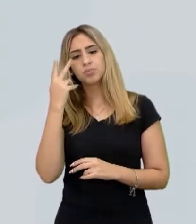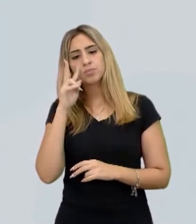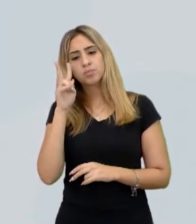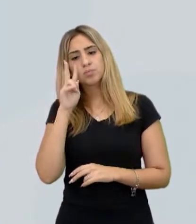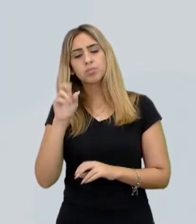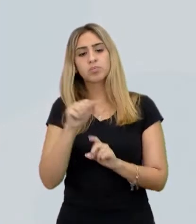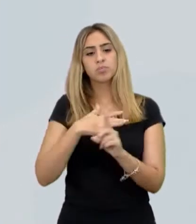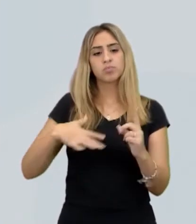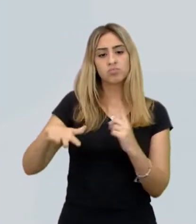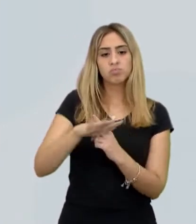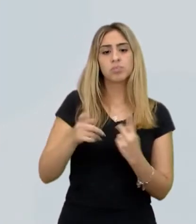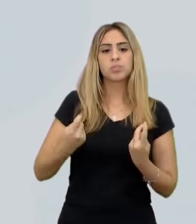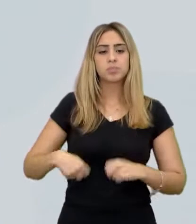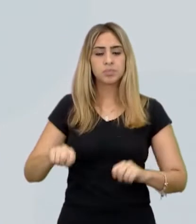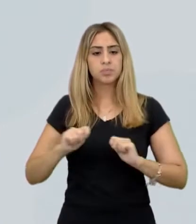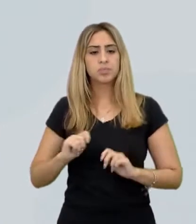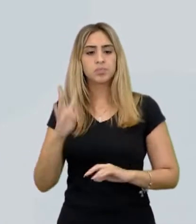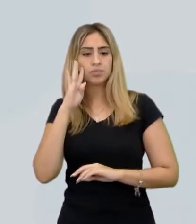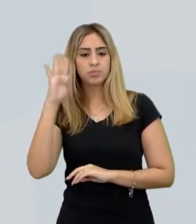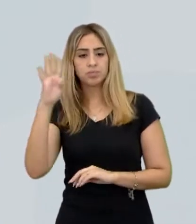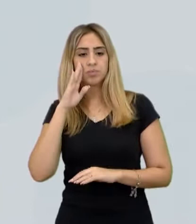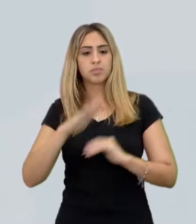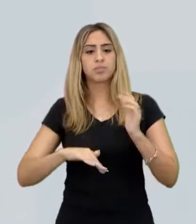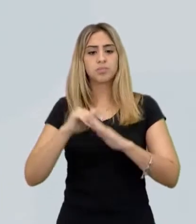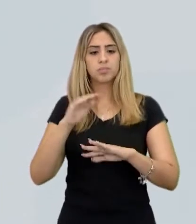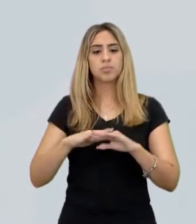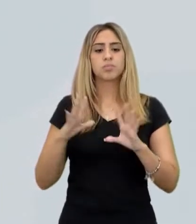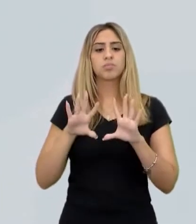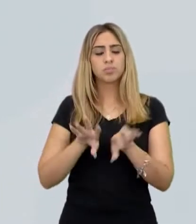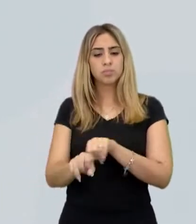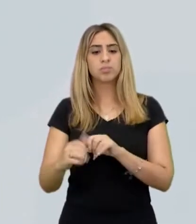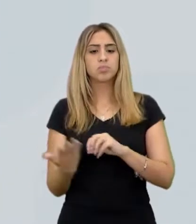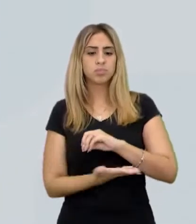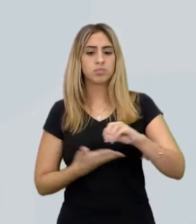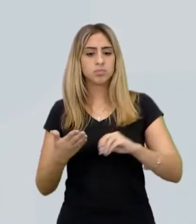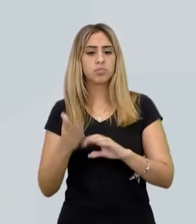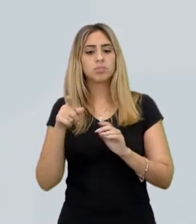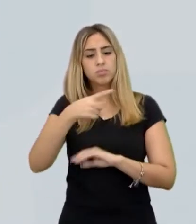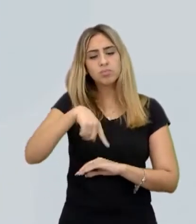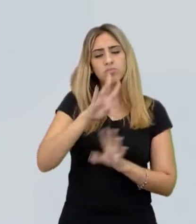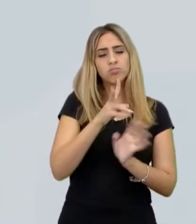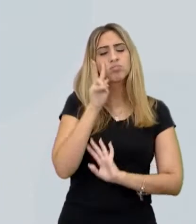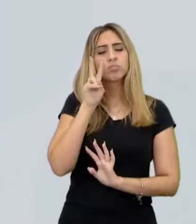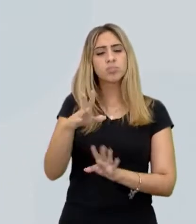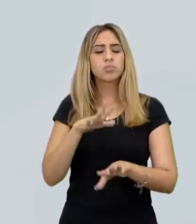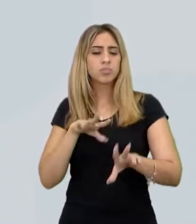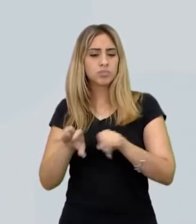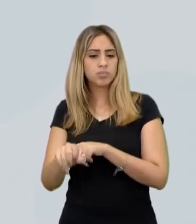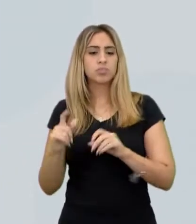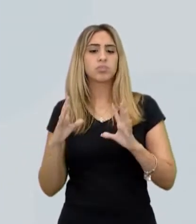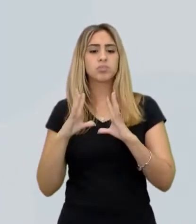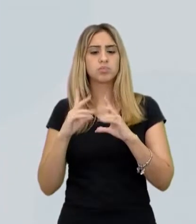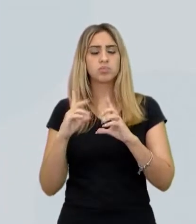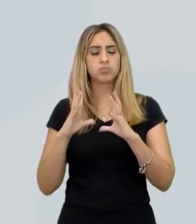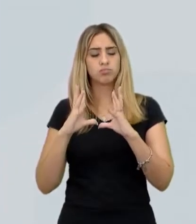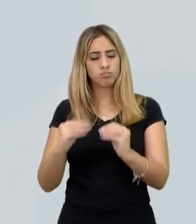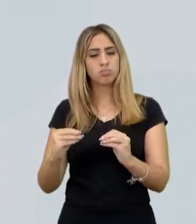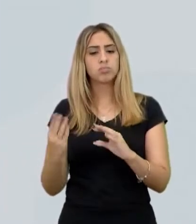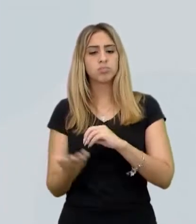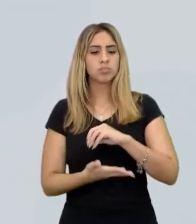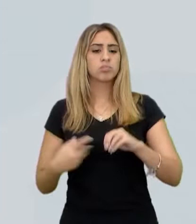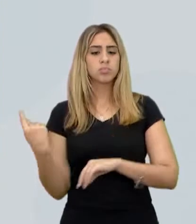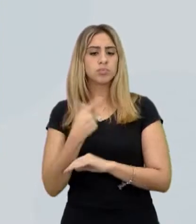histórico, social e a habilidade da formação geral básica, que é aquela que vocês já viram lá na formação geral básica e agora nós